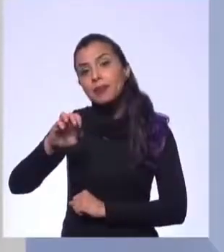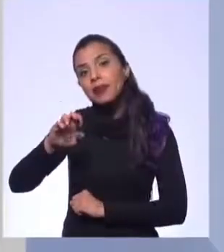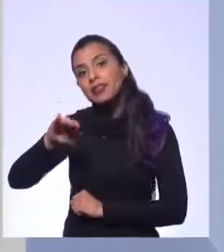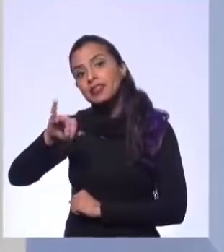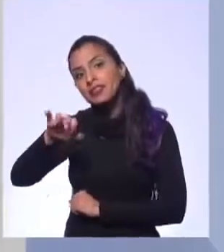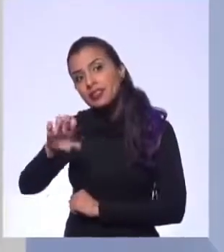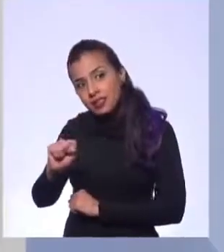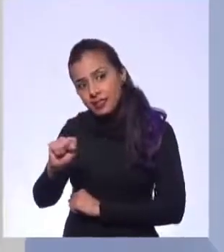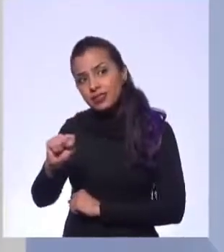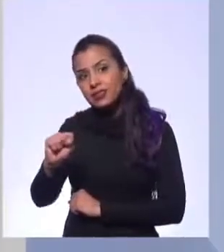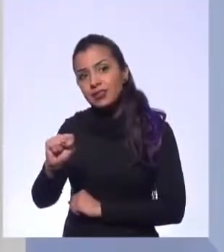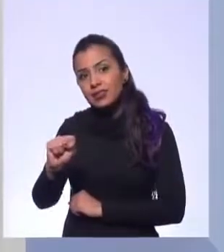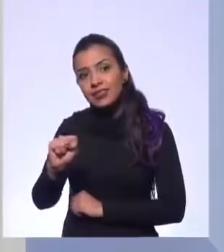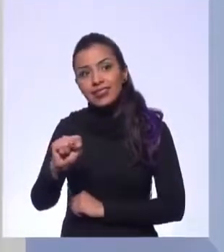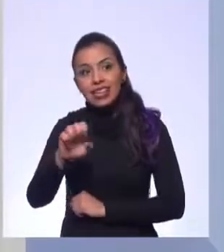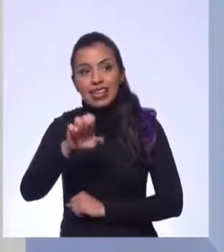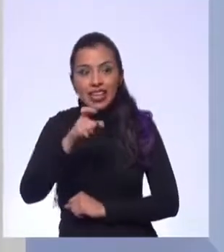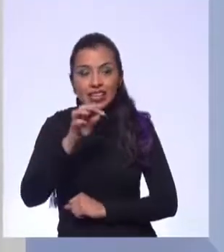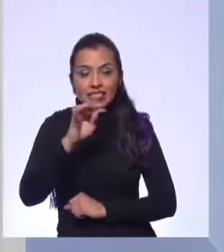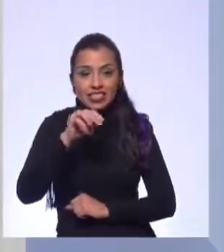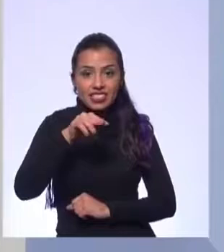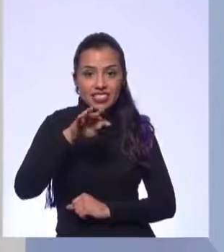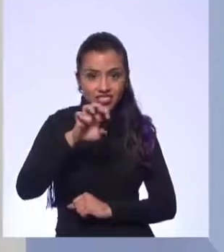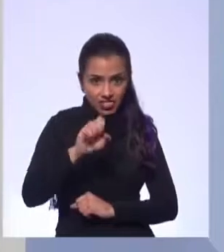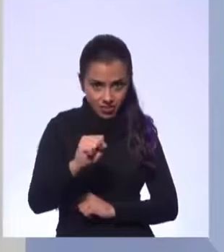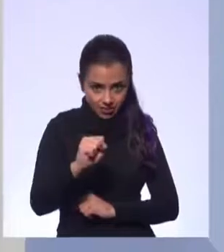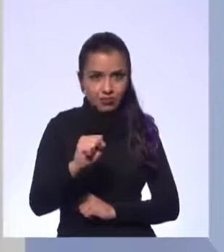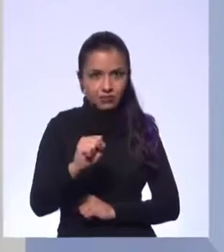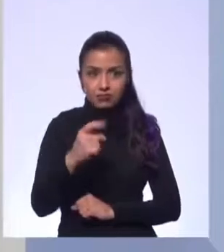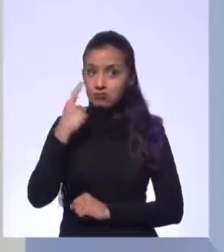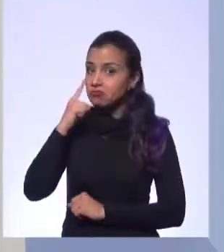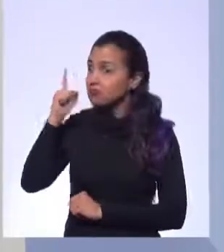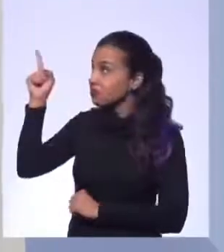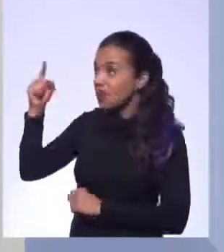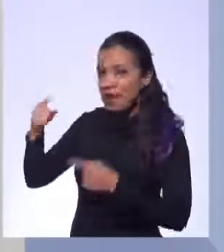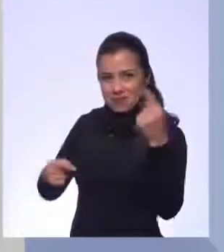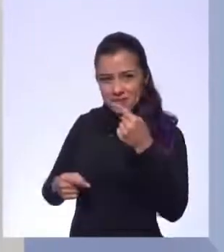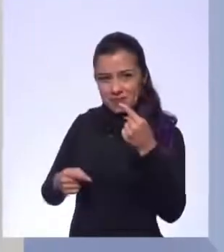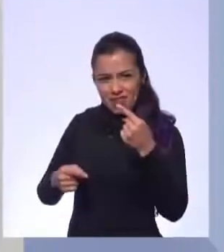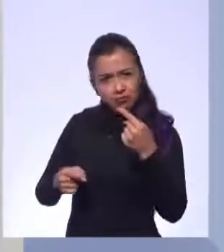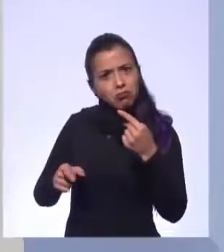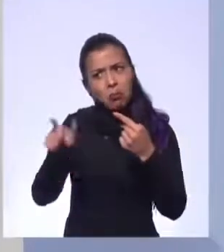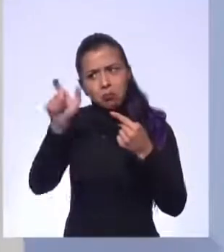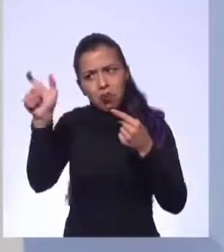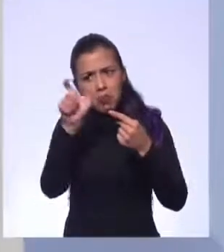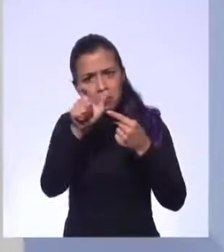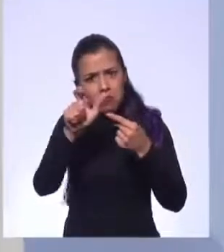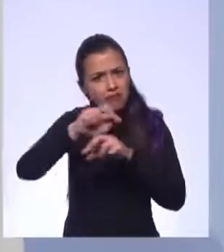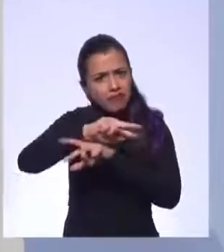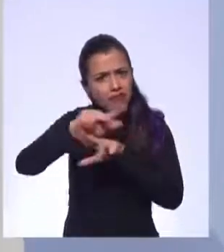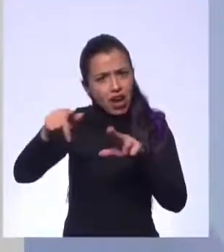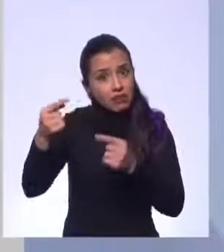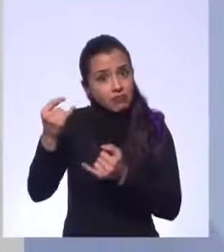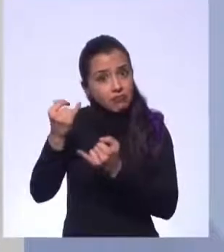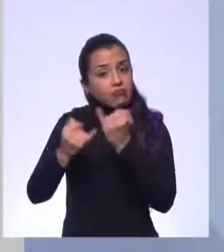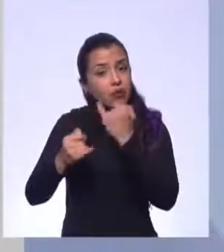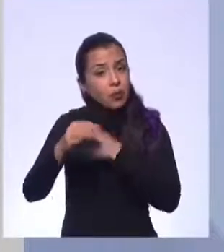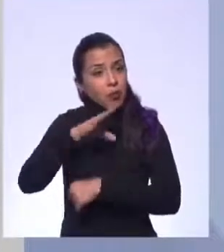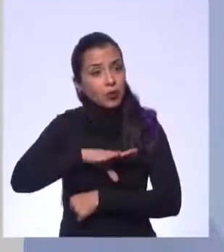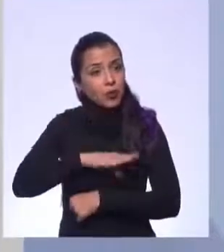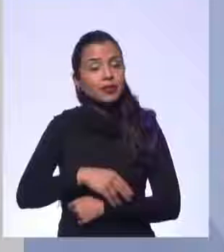linha, eu já compreendi tudo praticamente, né? Extinguish. Vem de extinguir, né?